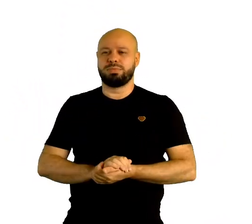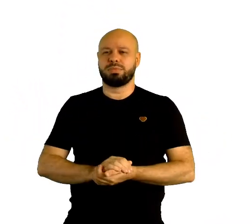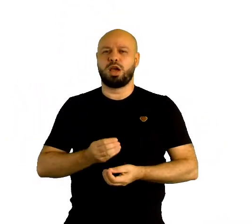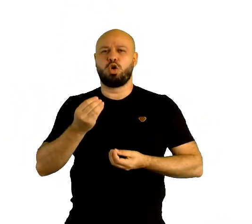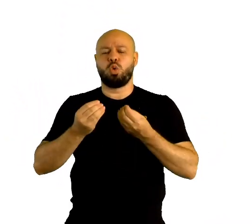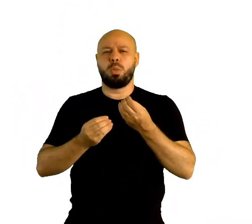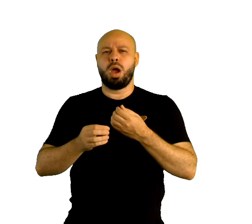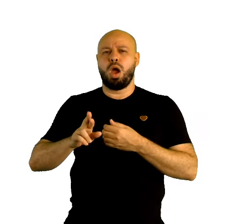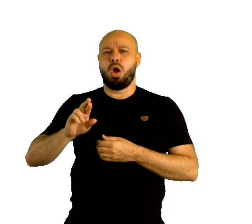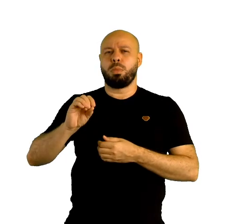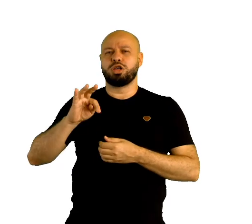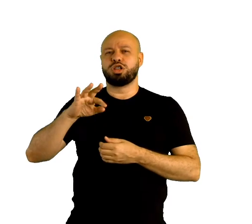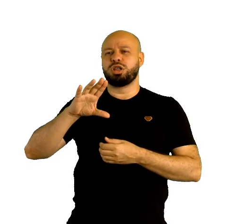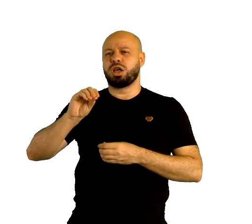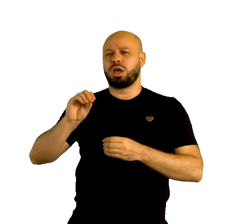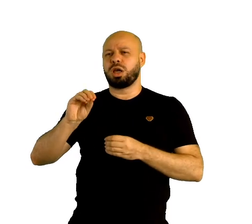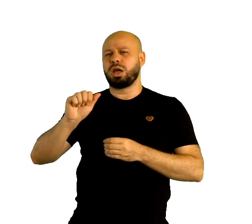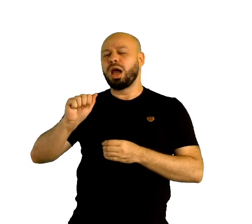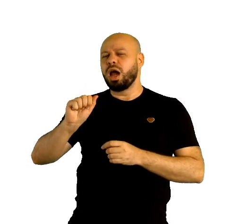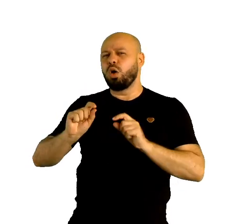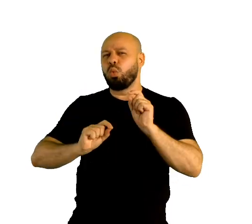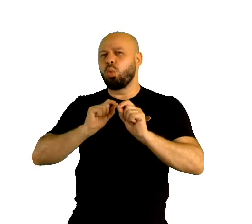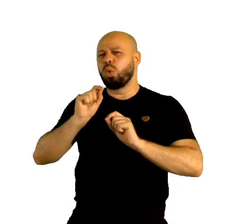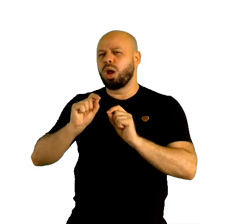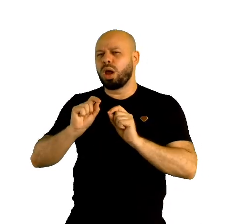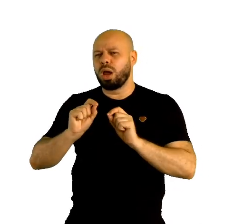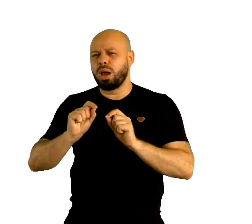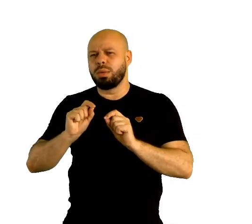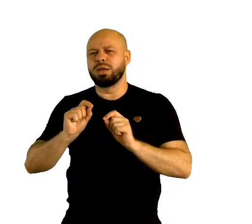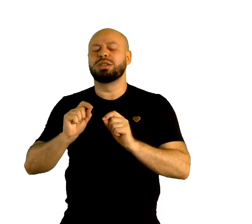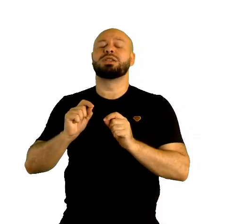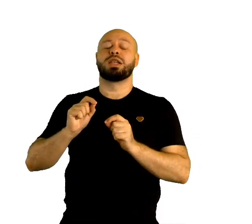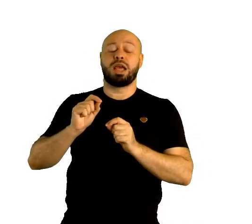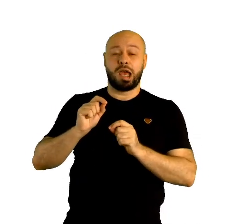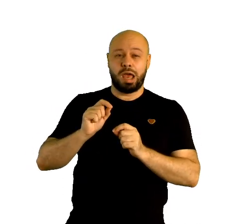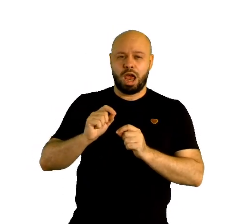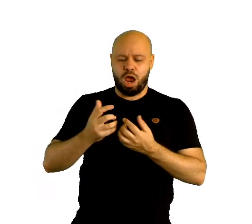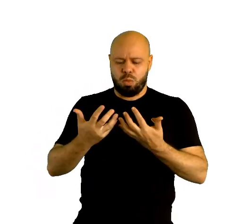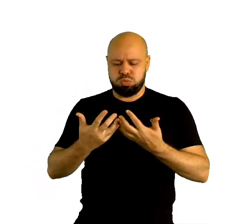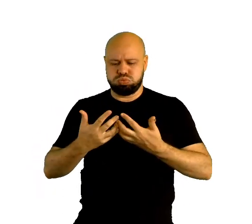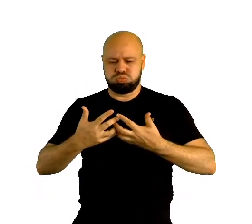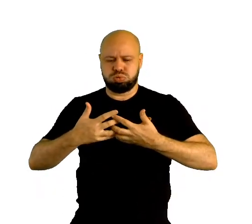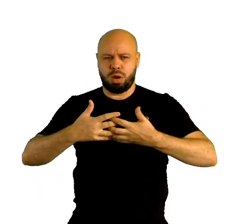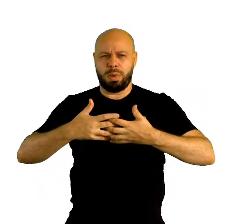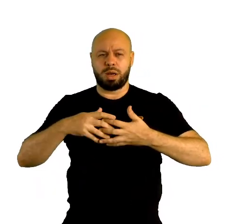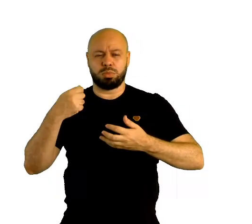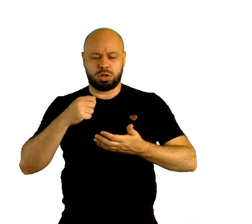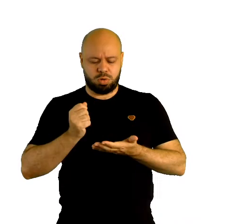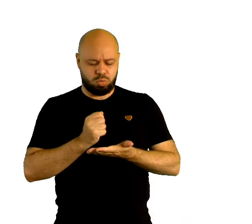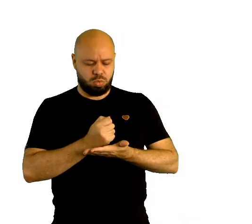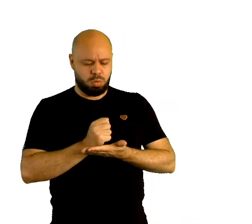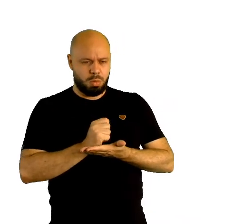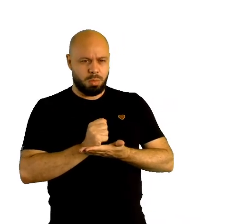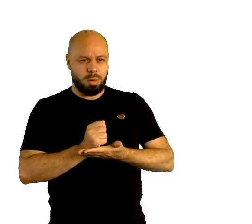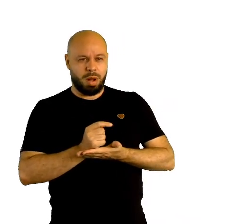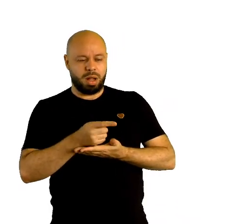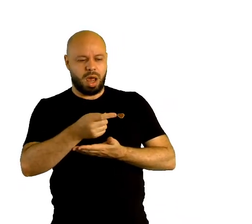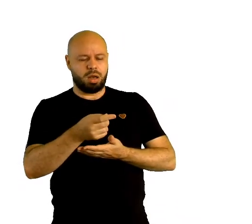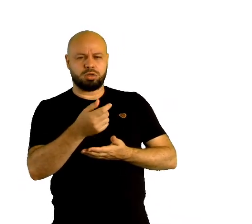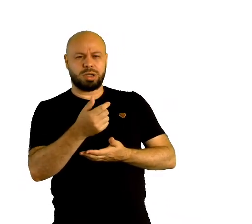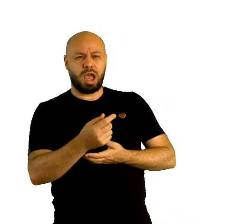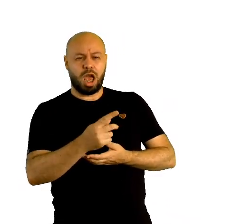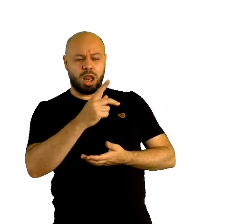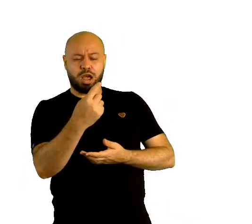de máquinas autônomas controladas remotamente por telemetria. Gente, esse tipo